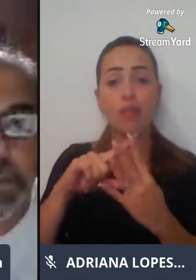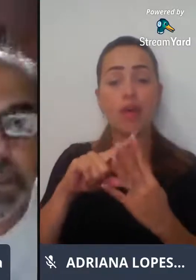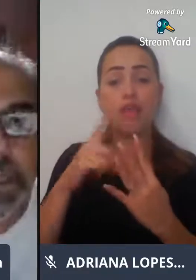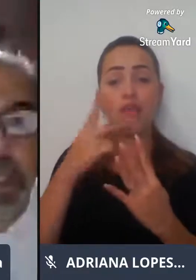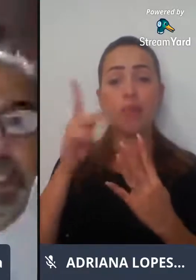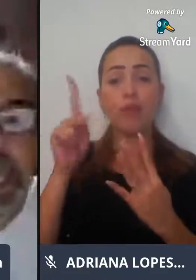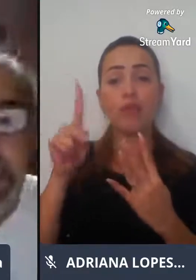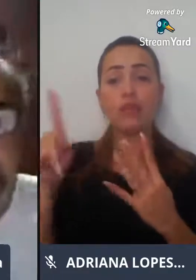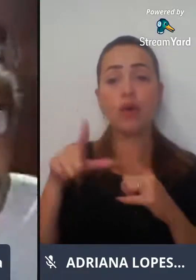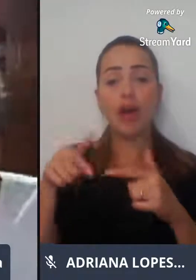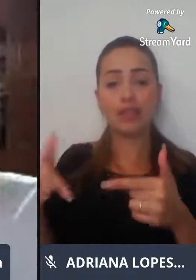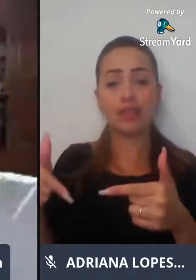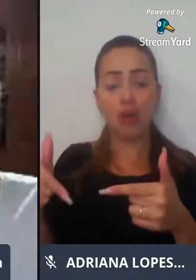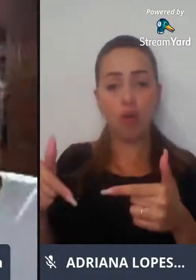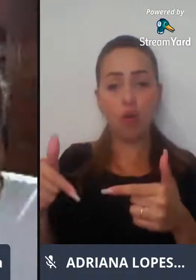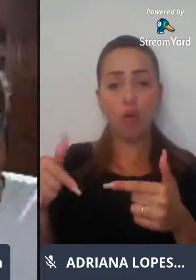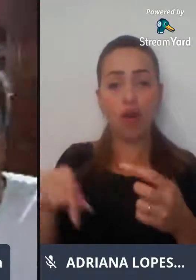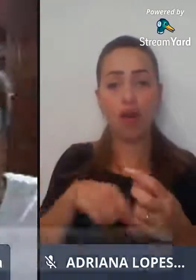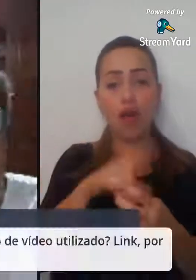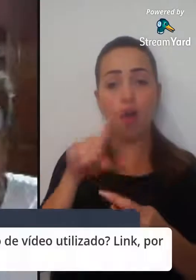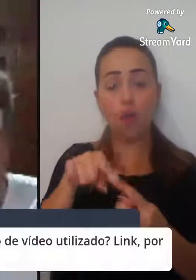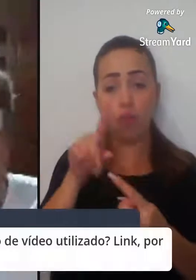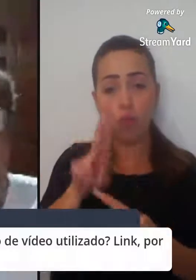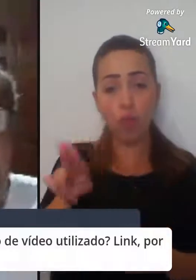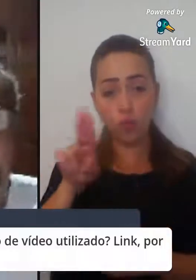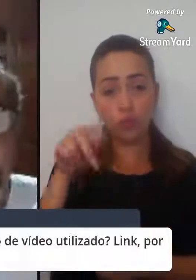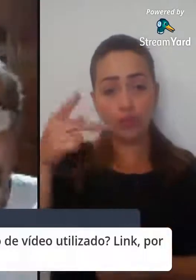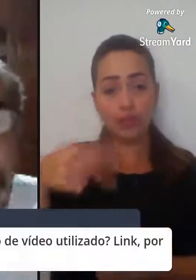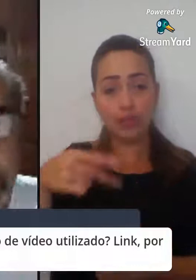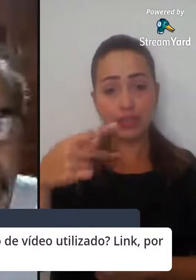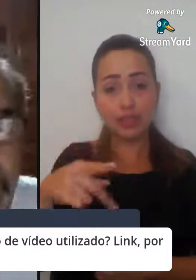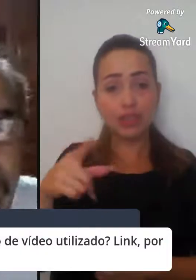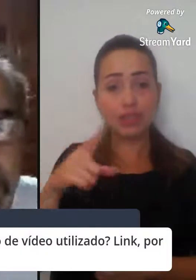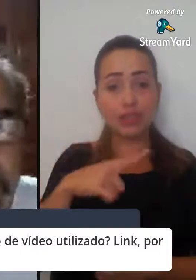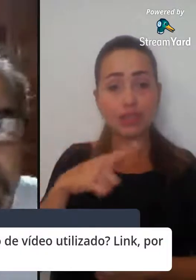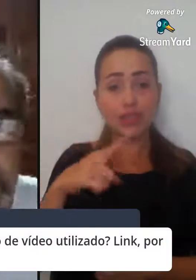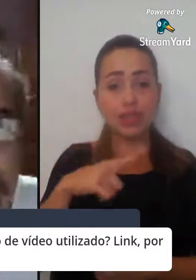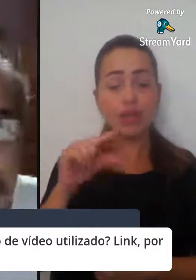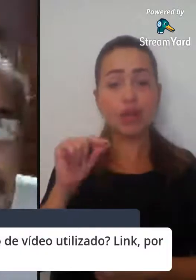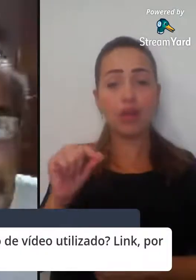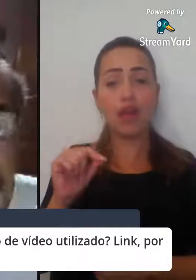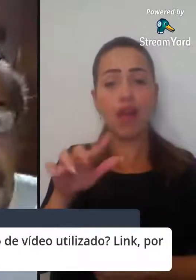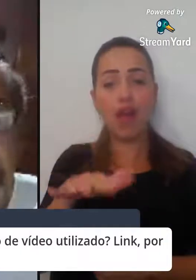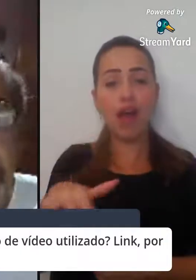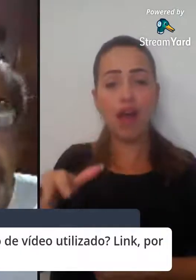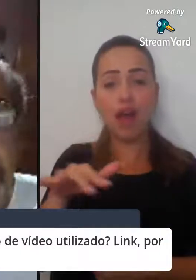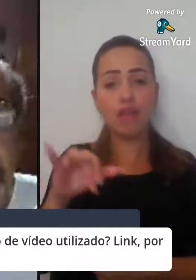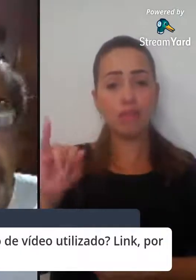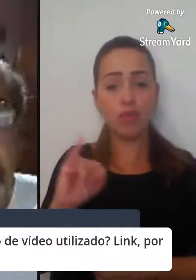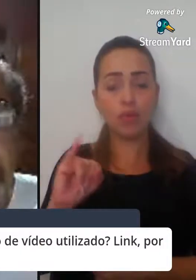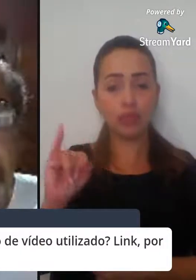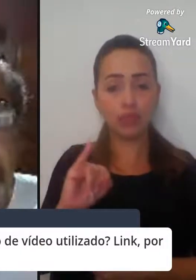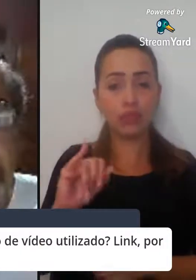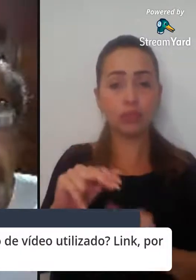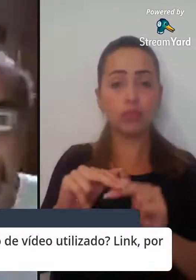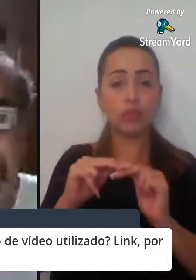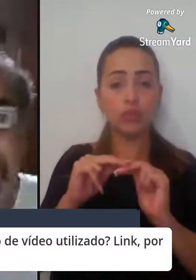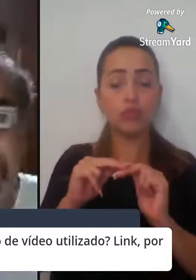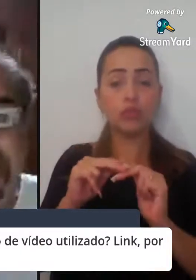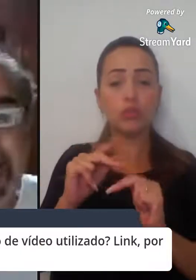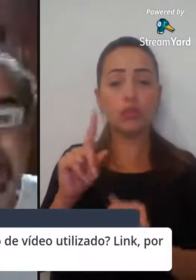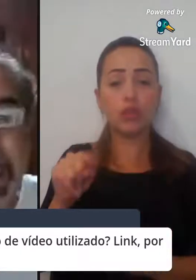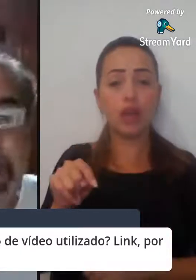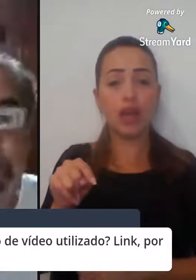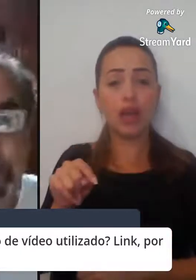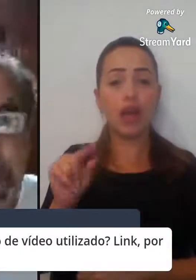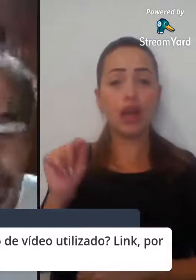em Ação. E esse uso dessa categoria tem uma interface muito grande com o GT7, eu acho. Então, seria o quê? Seria